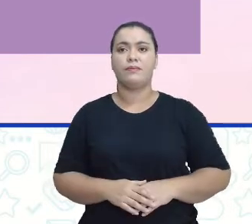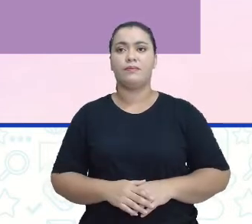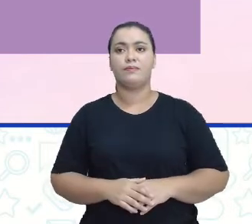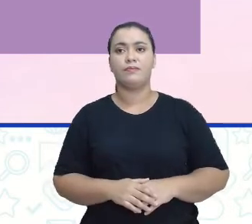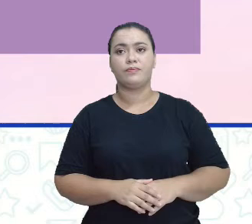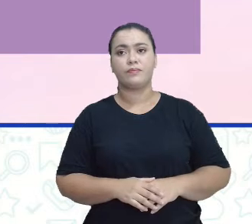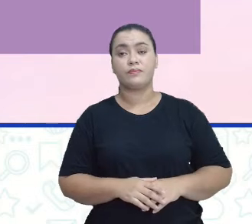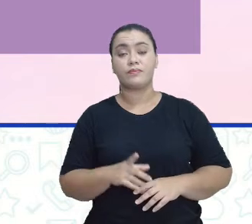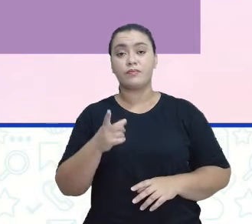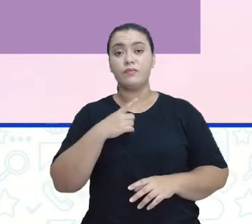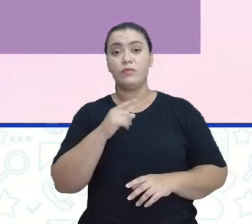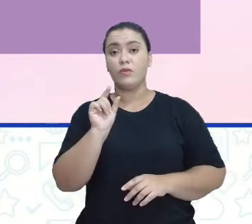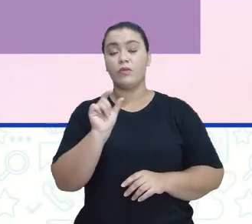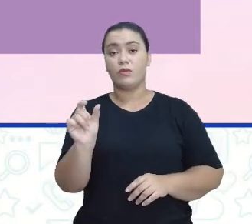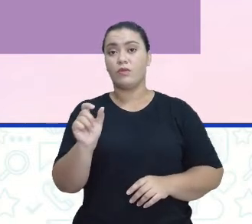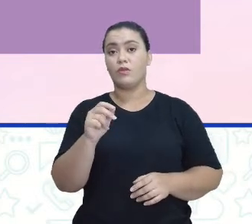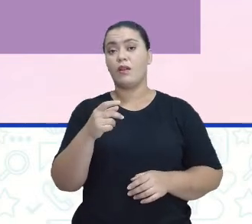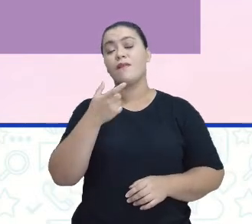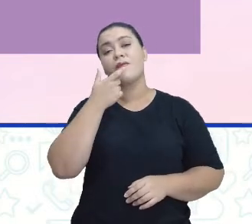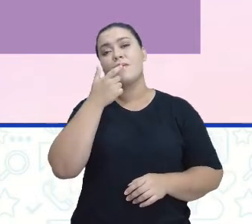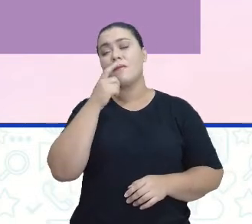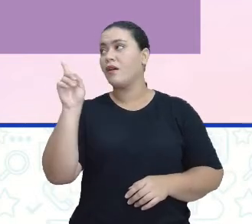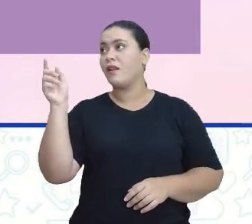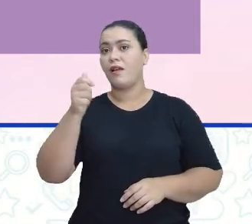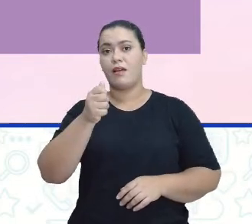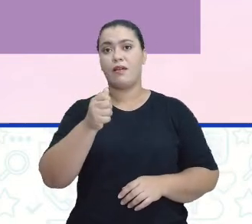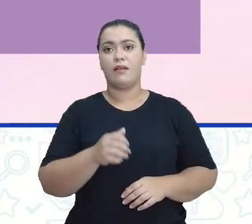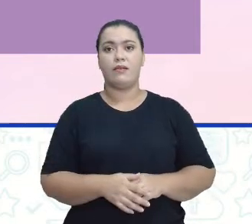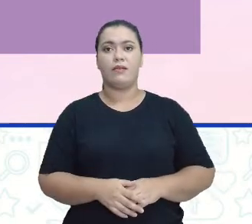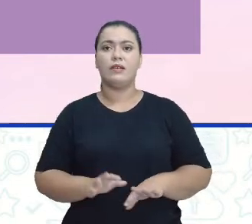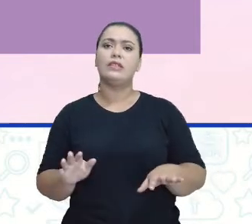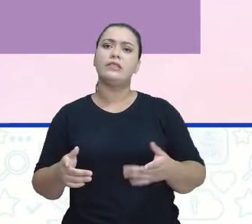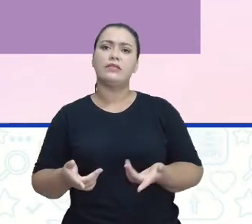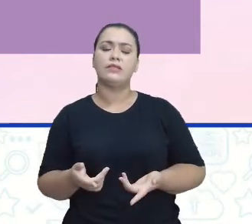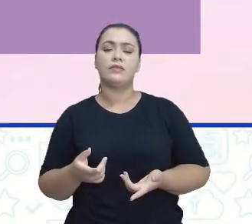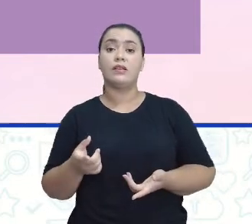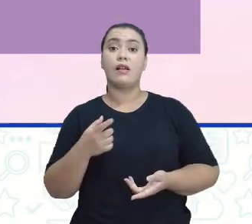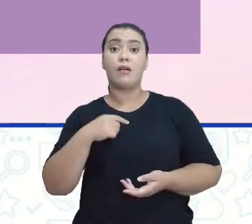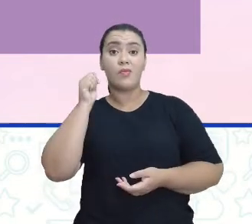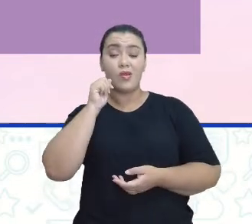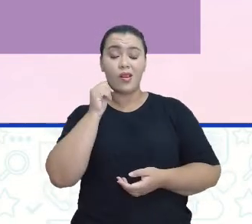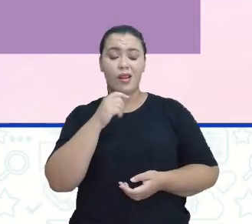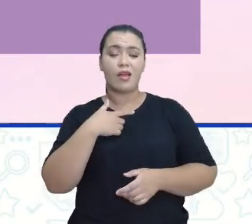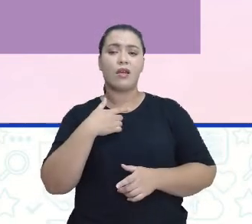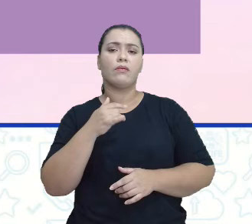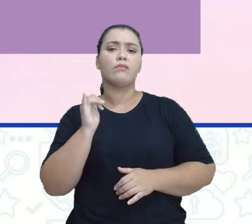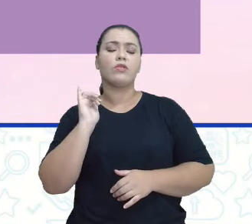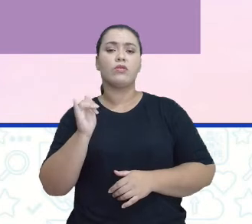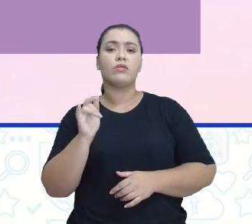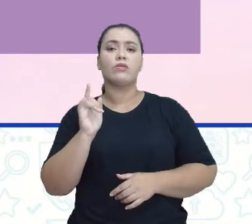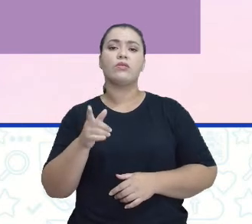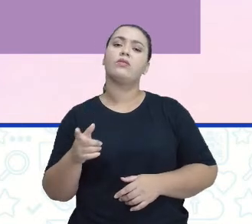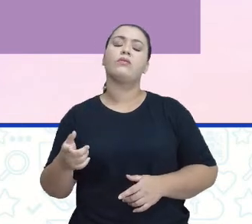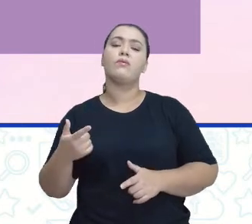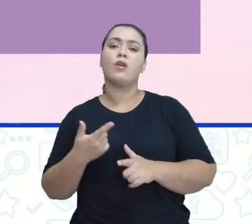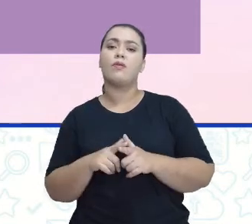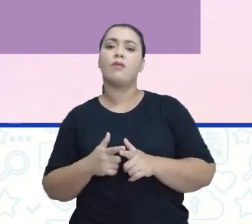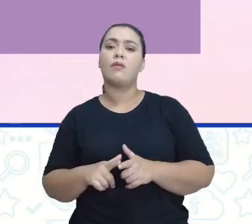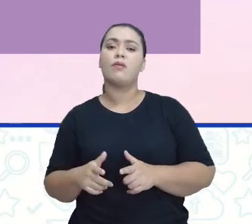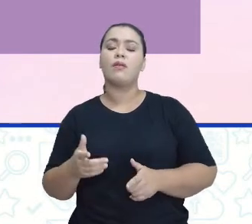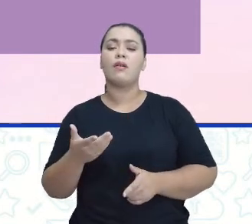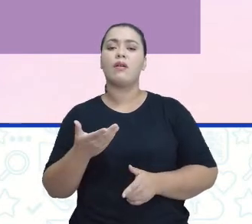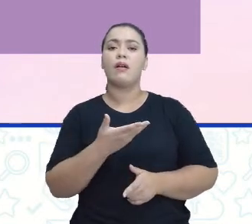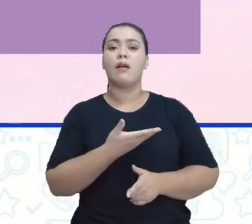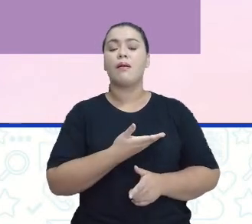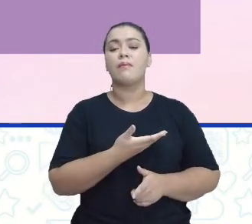preposição marcada aí, ó, o a. E se fosse, Laura contou seus problemas às suas amigas. Aqui